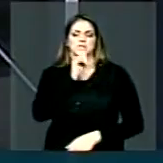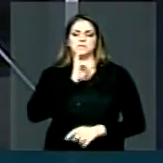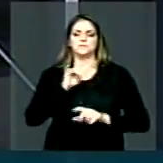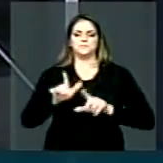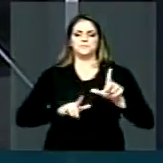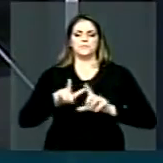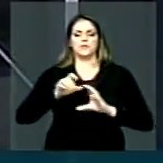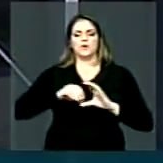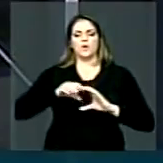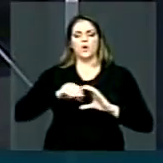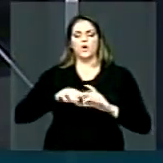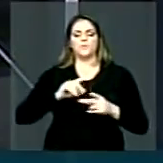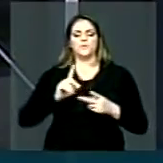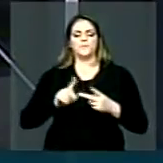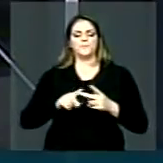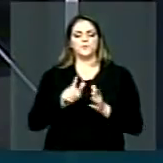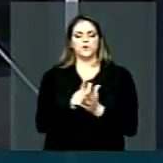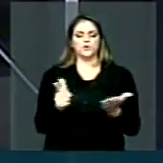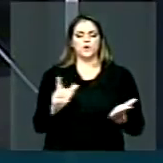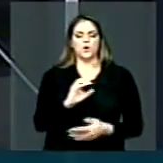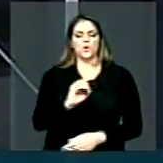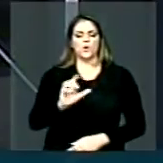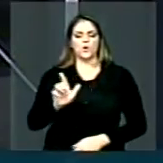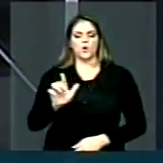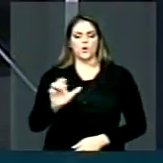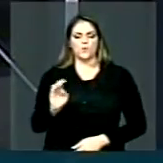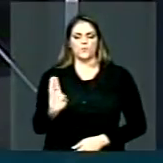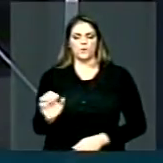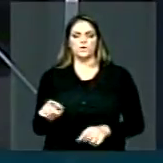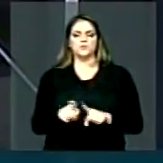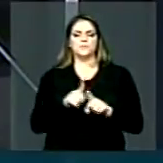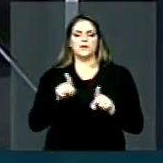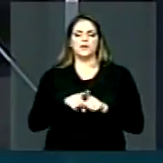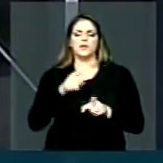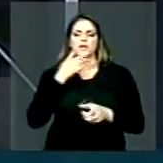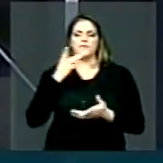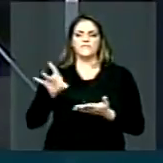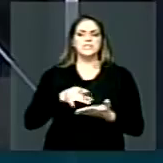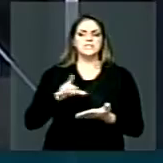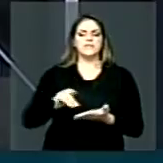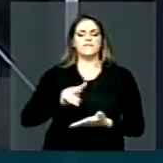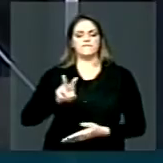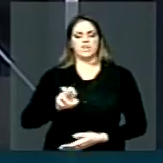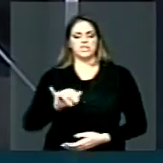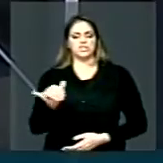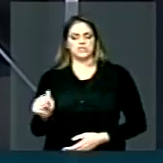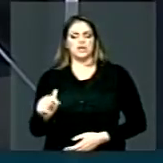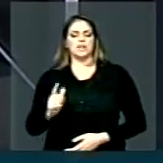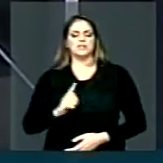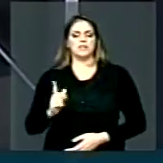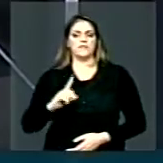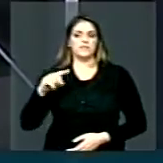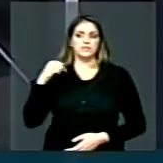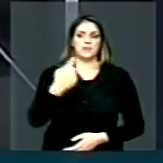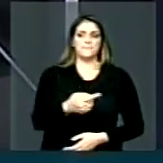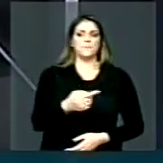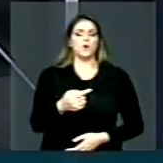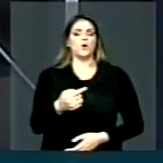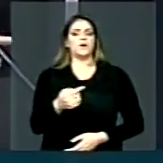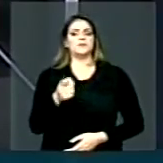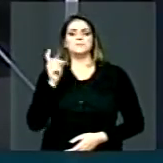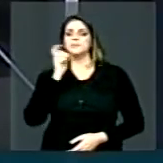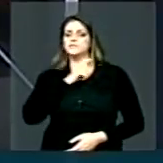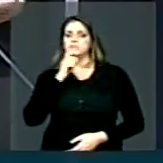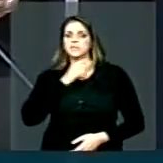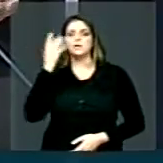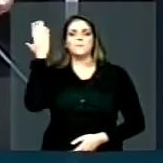Rede Globo e o jornal O Globo e a revista Veja, que foi duramente desmentido,